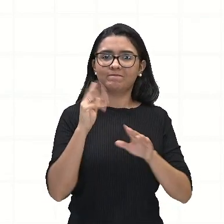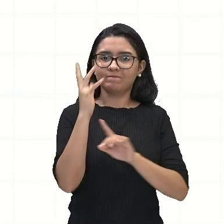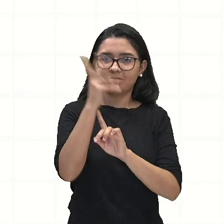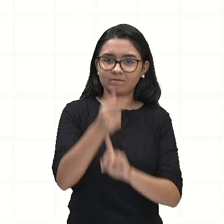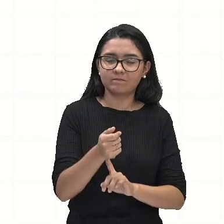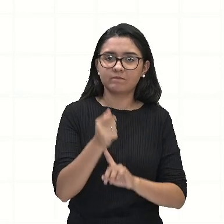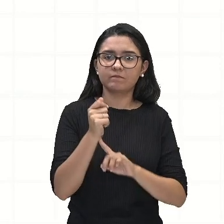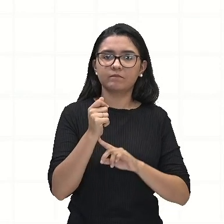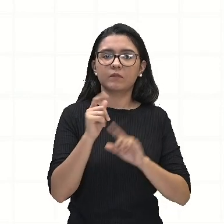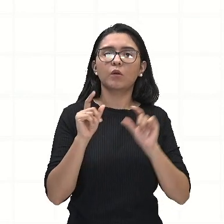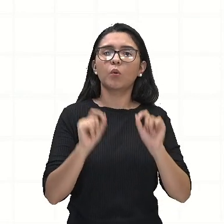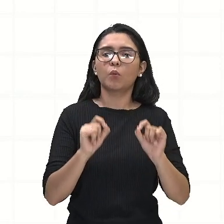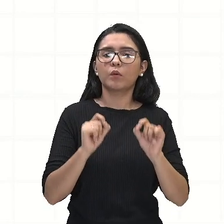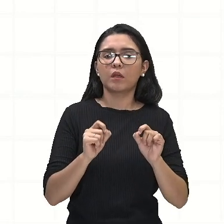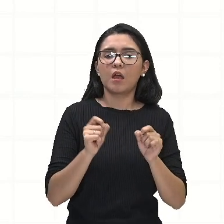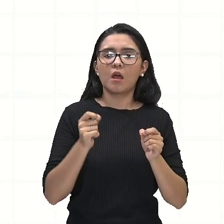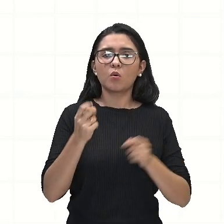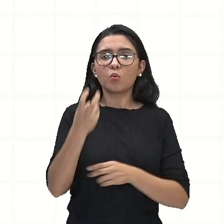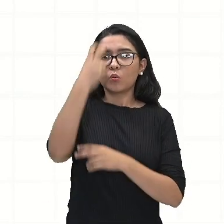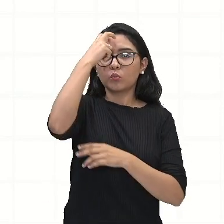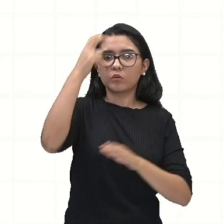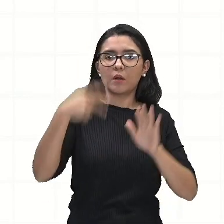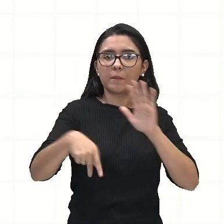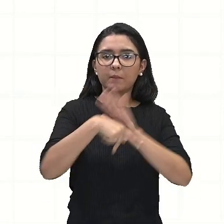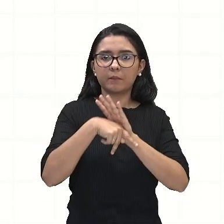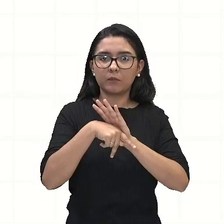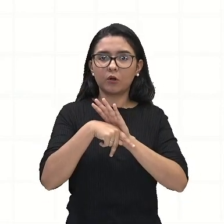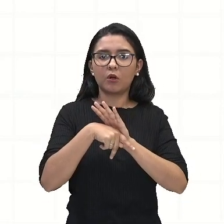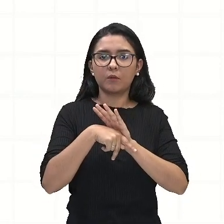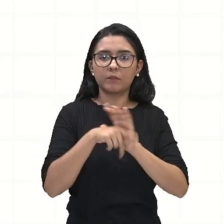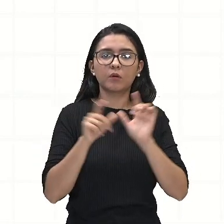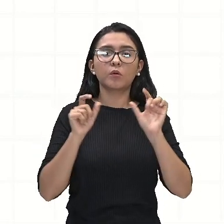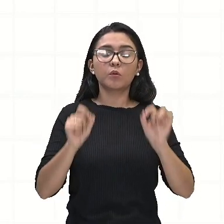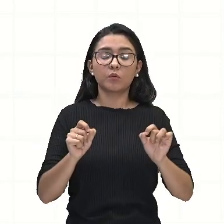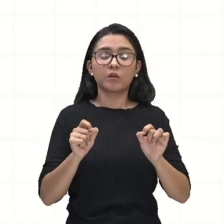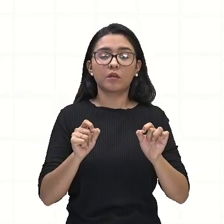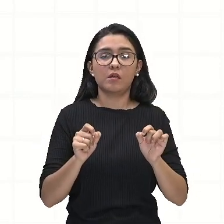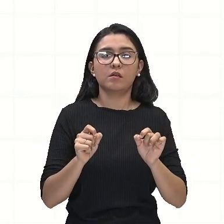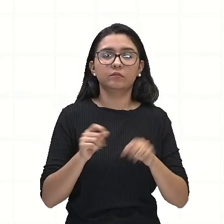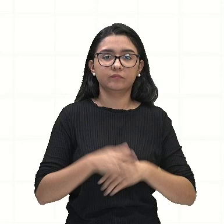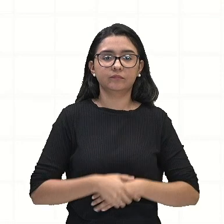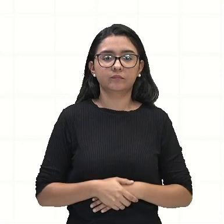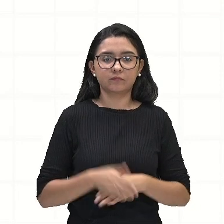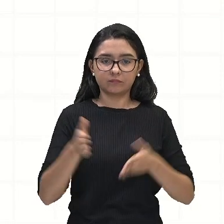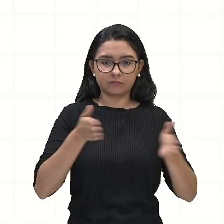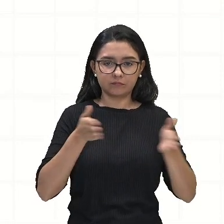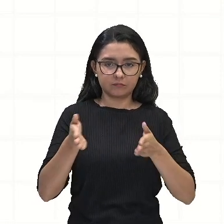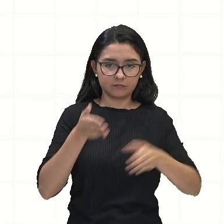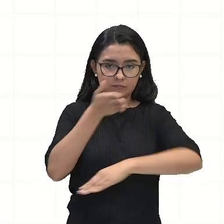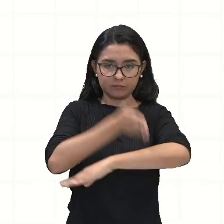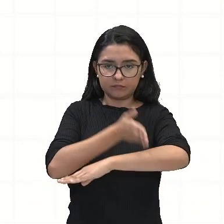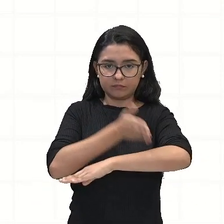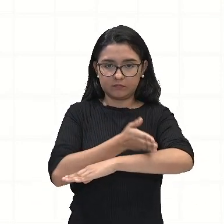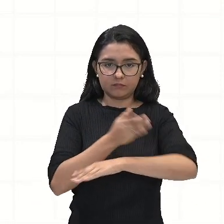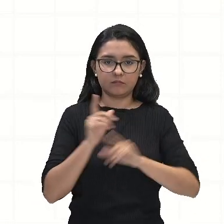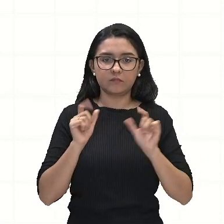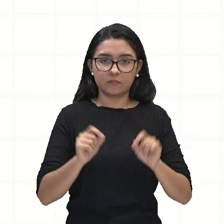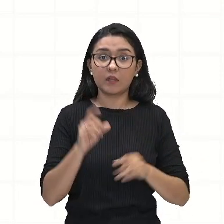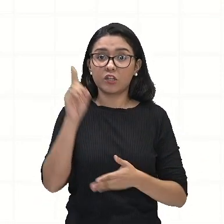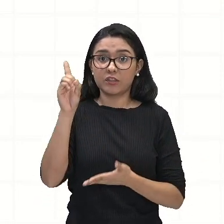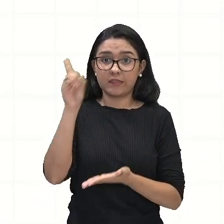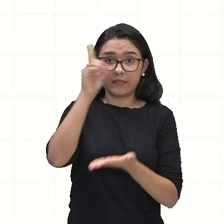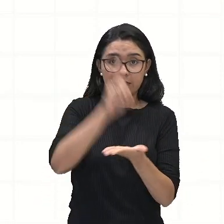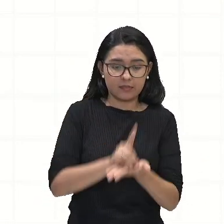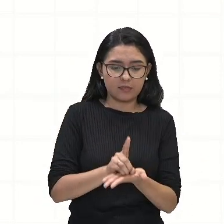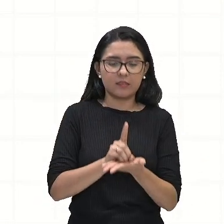cultura medieval, que é aquela cultura ali teocêntrica, né, em que tem ali a presença justamente de Deus